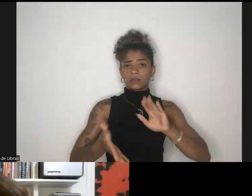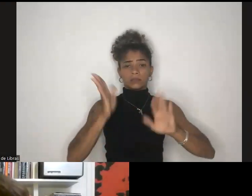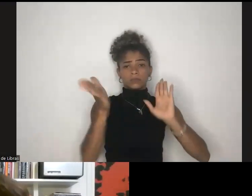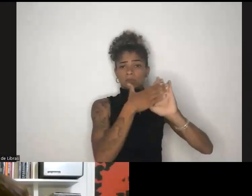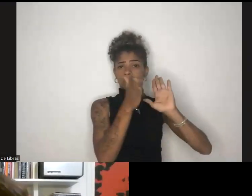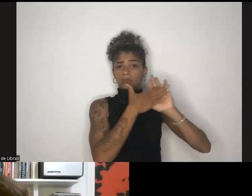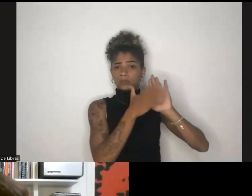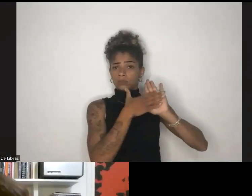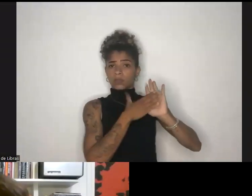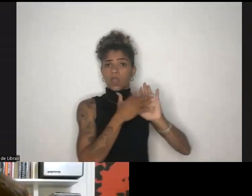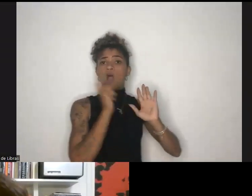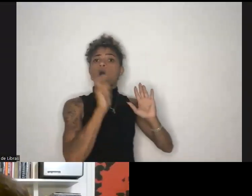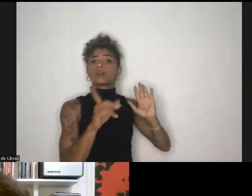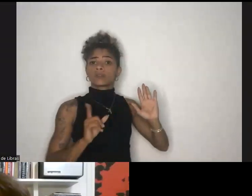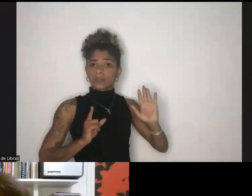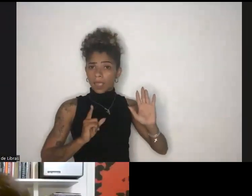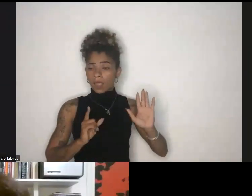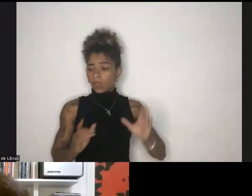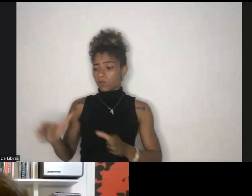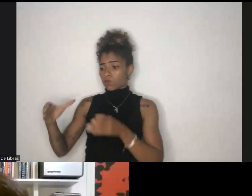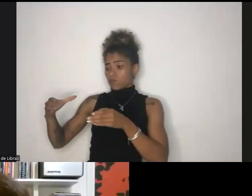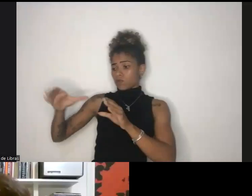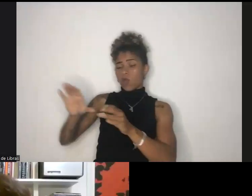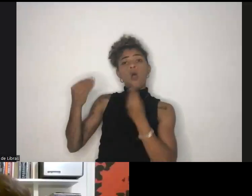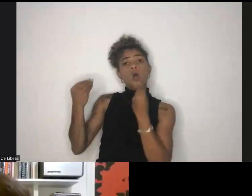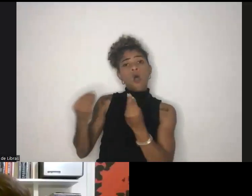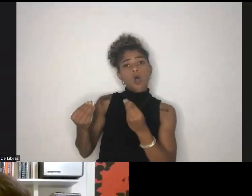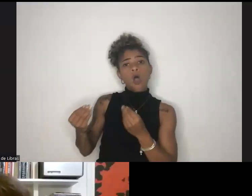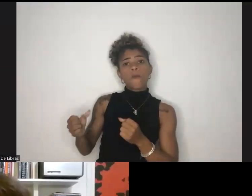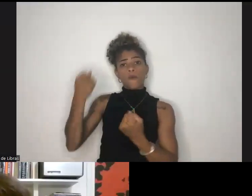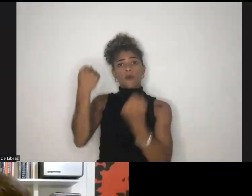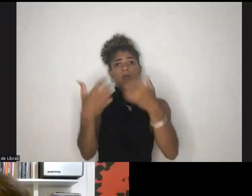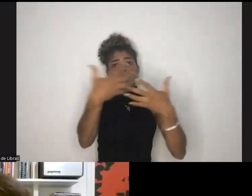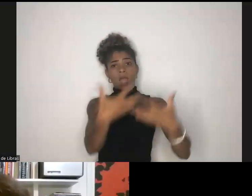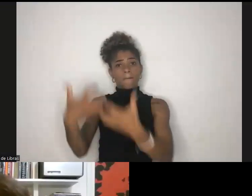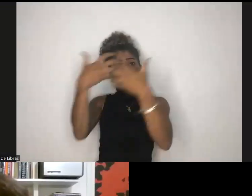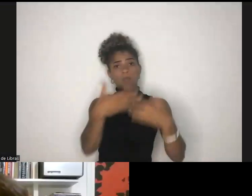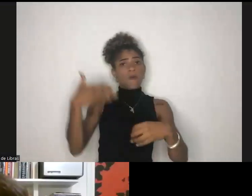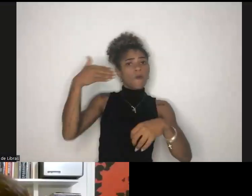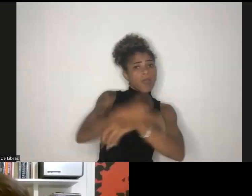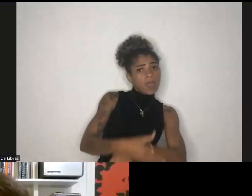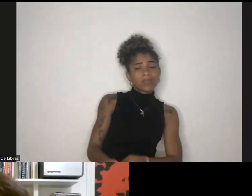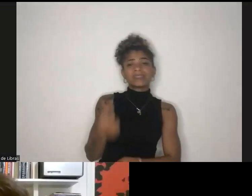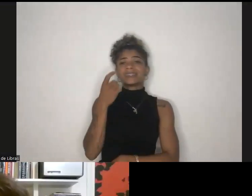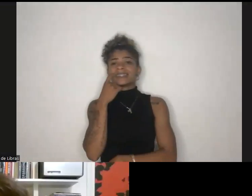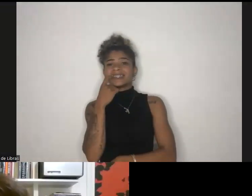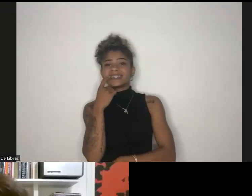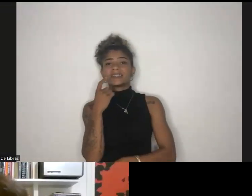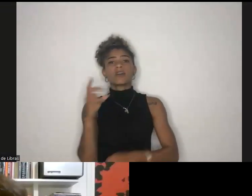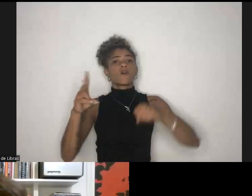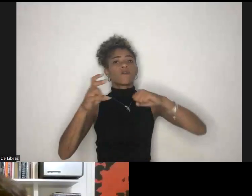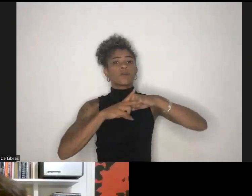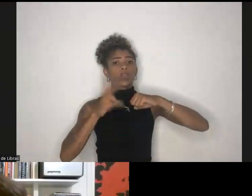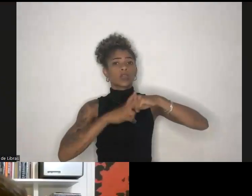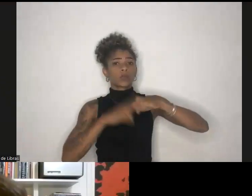aonde tem um contêiner como é que o caminhão entra como que ele a destinação do vidro quem vai reciclar então assim